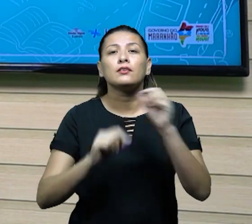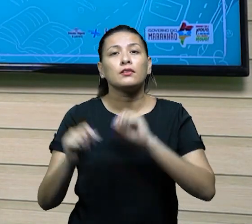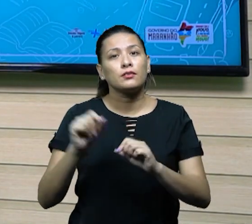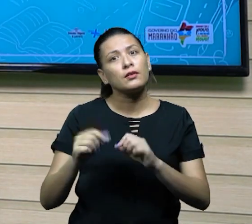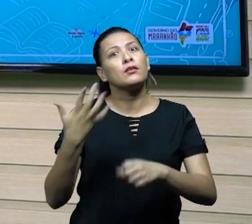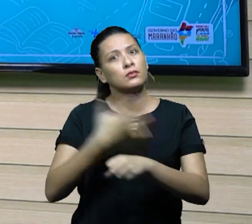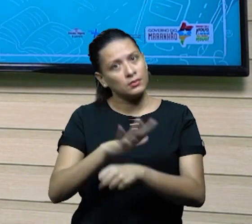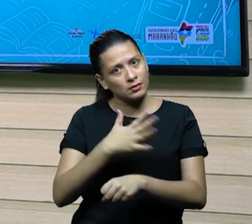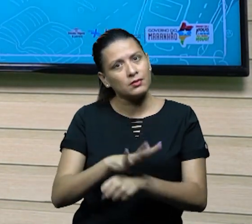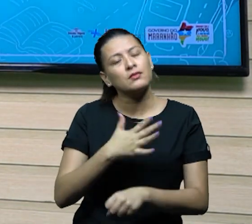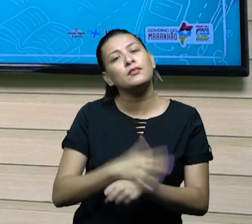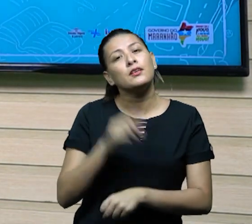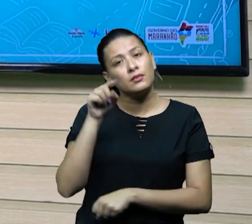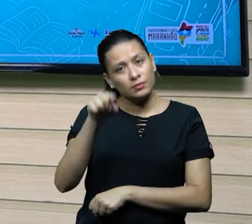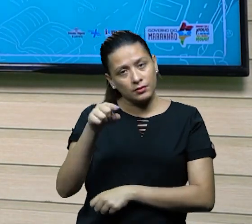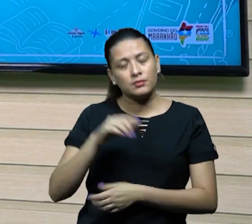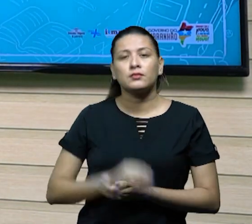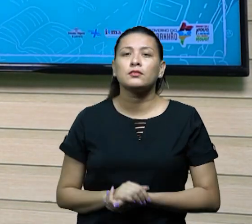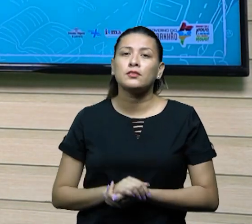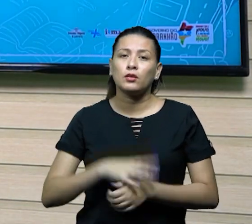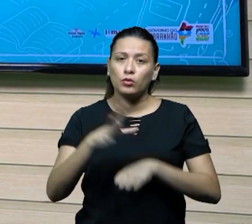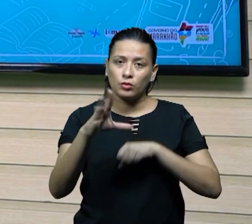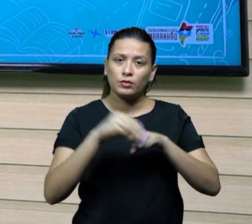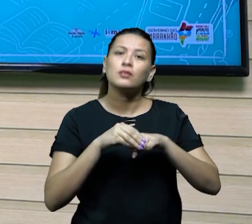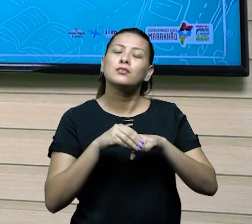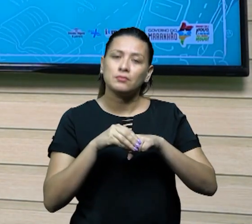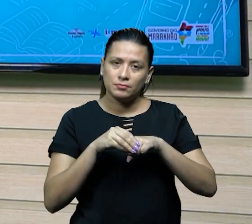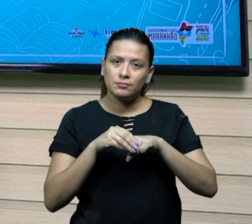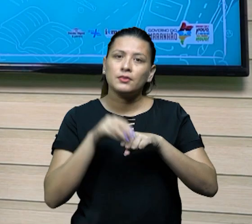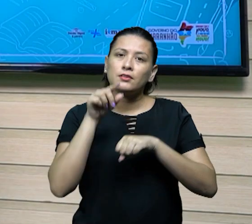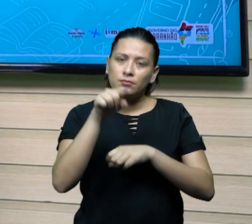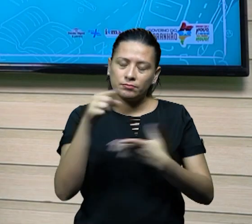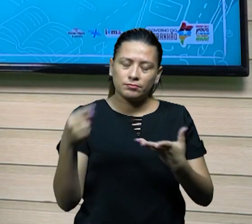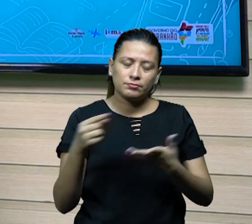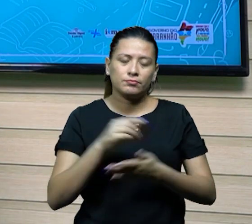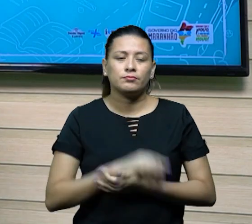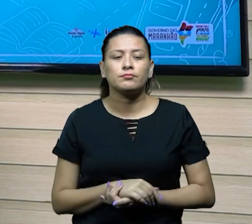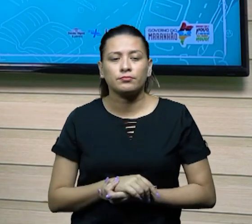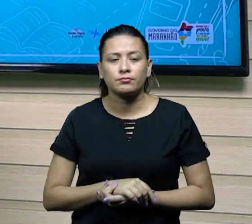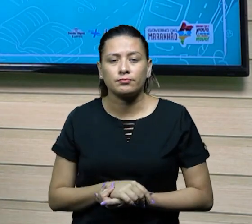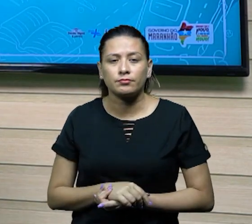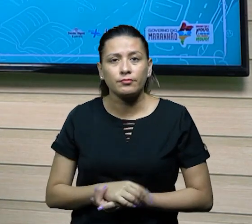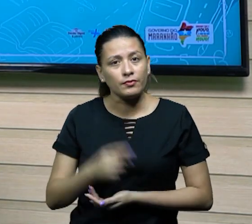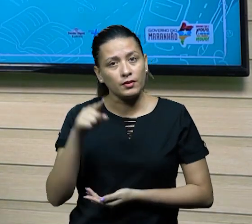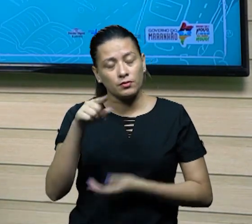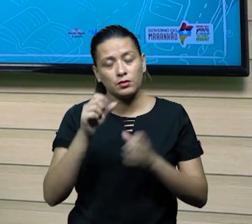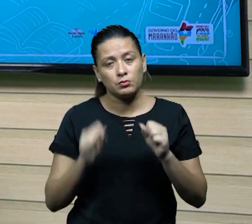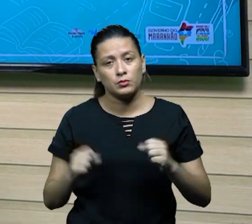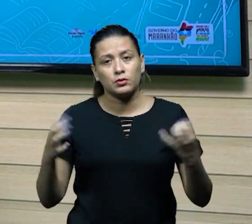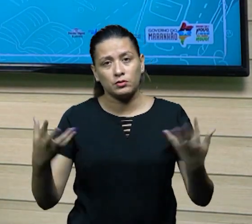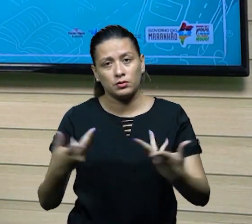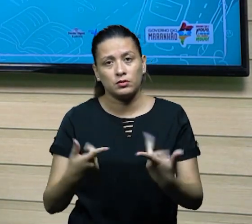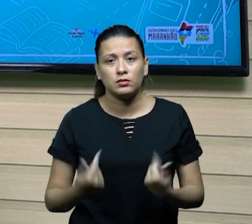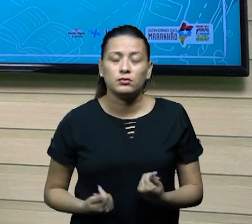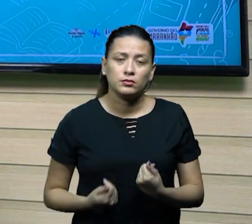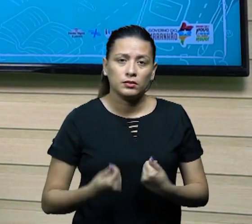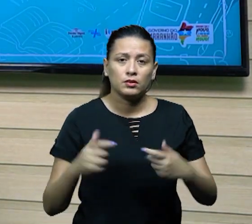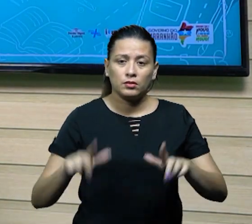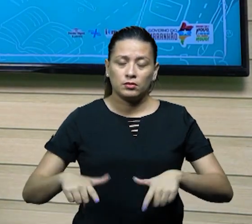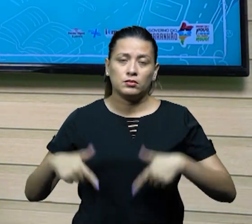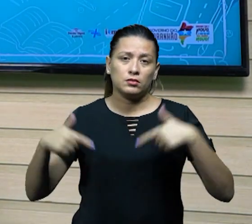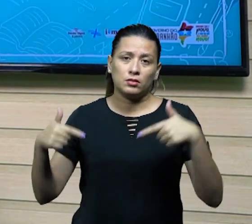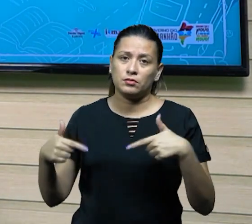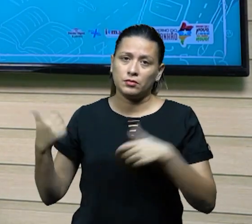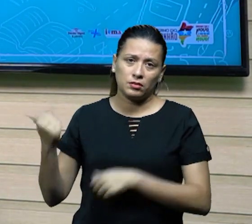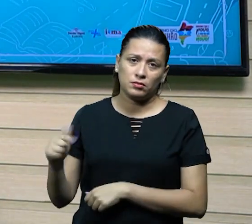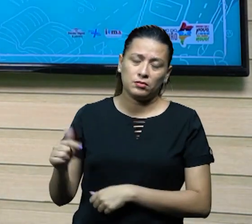estão fazendo agora? Vocês estão recebendo um treinamento, vocês estão recebendo conhecimento. Eu costumo falar que muitas das vezes você pode receber uma